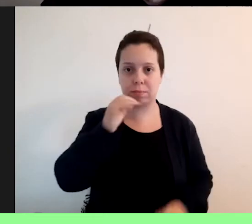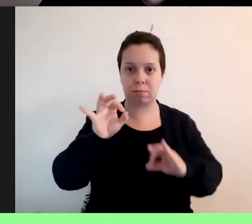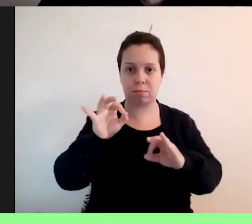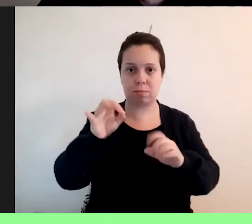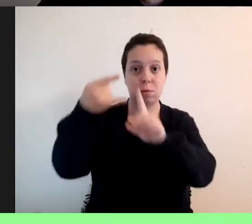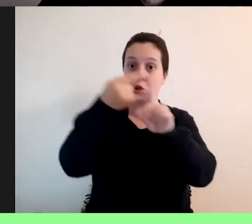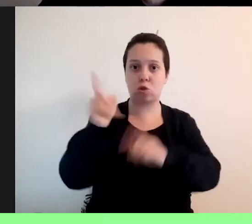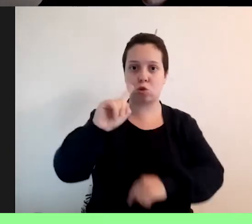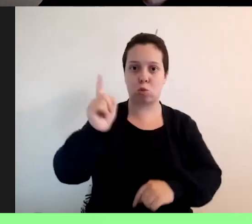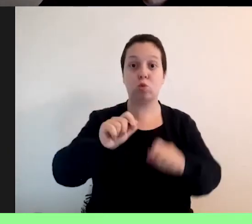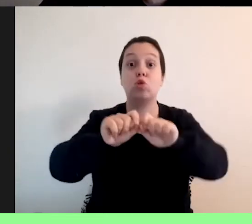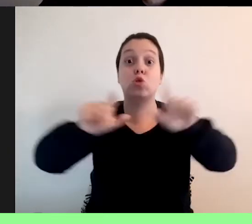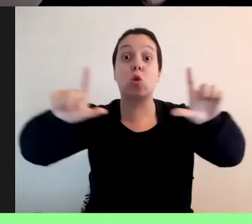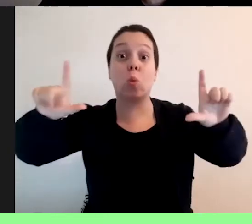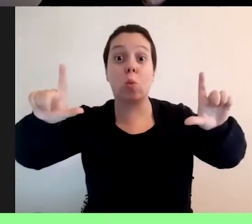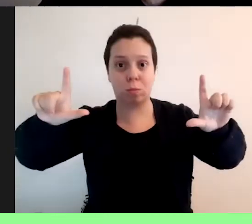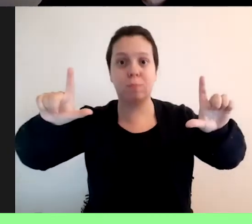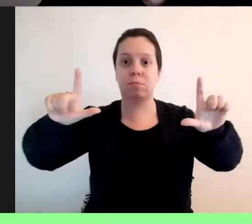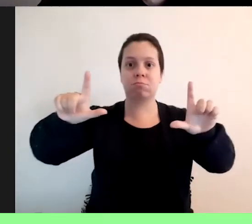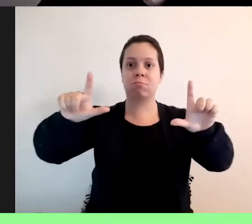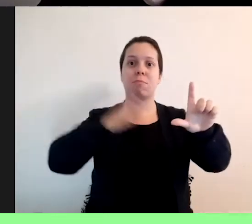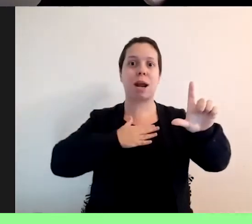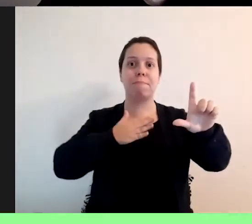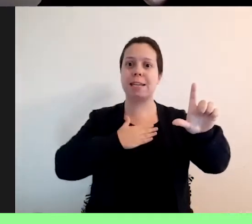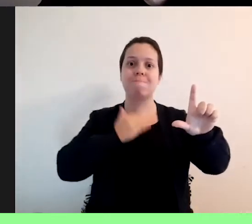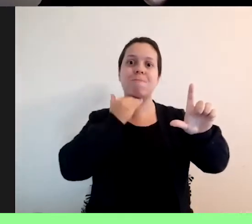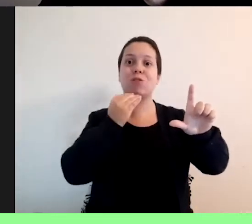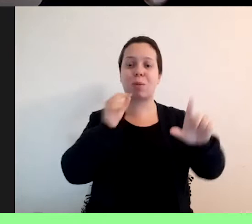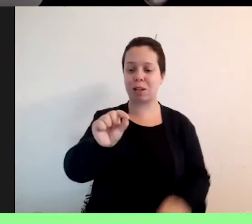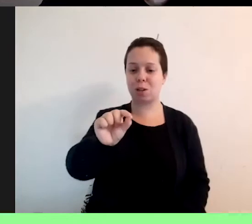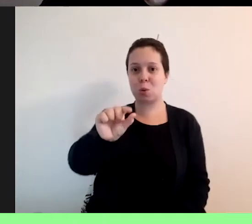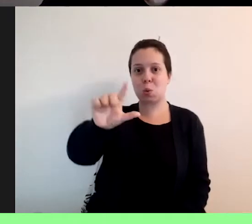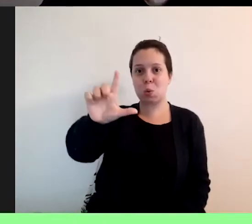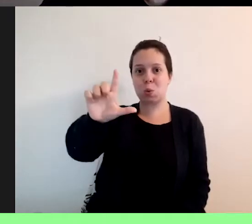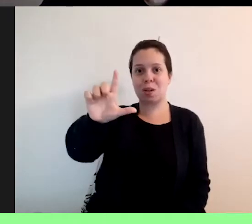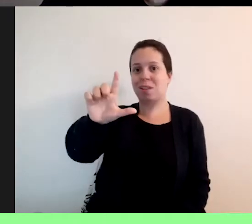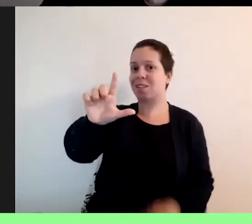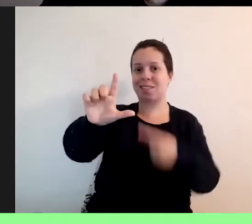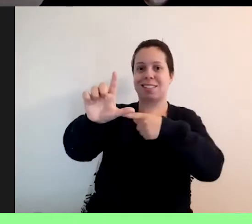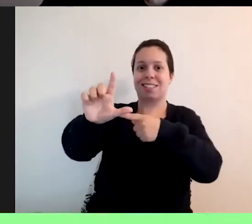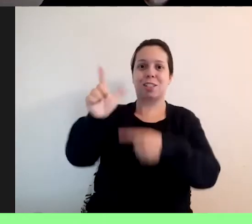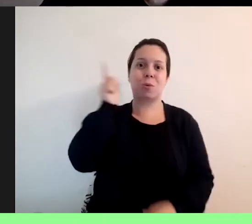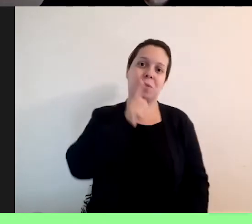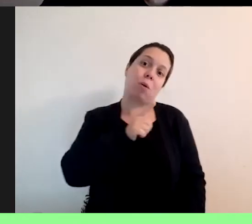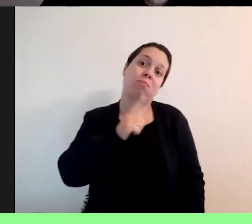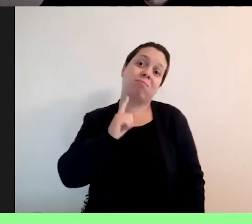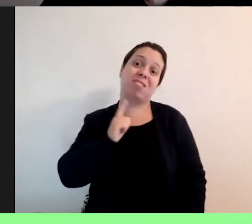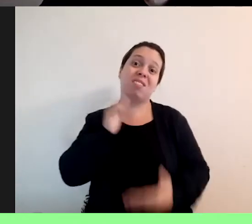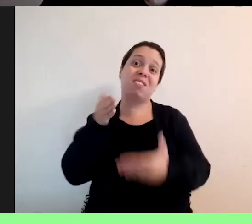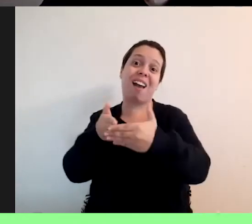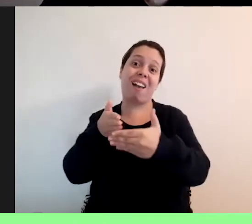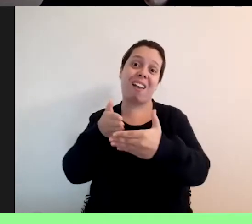pra mim não funciona. Então tem ainda algumas coisas que são restritivas.